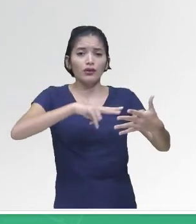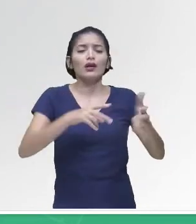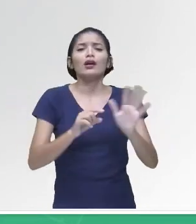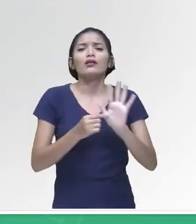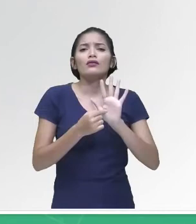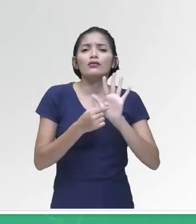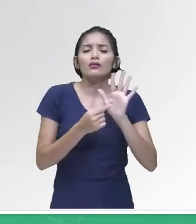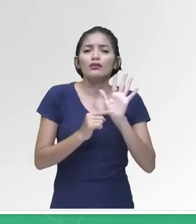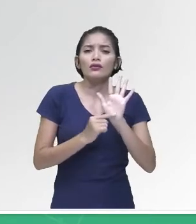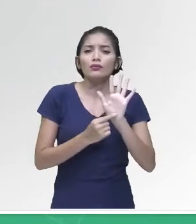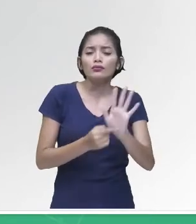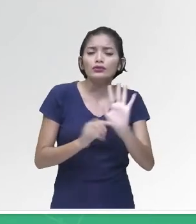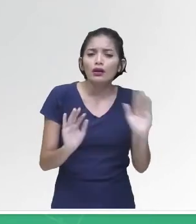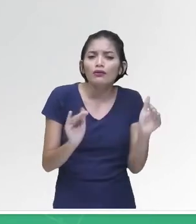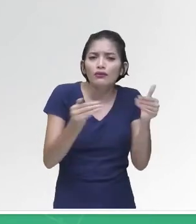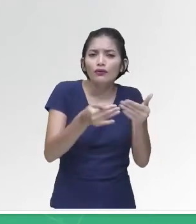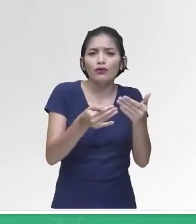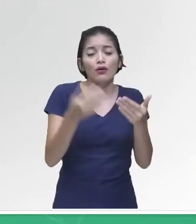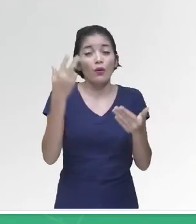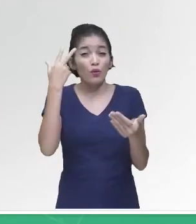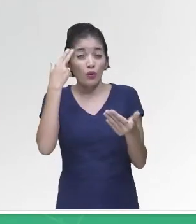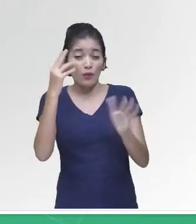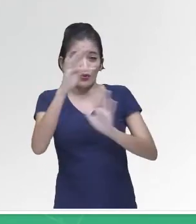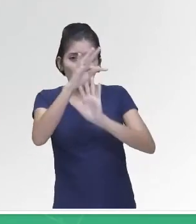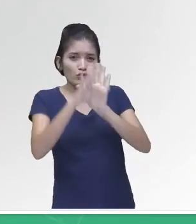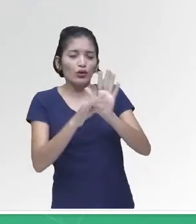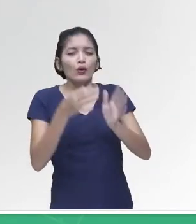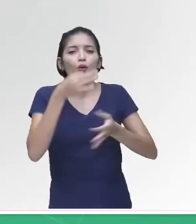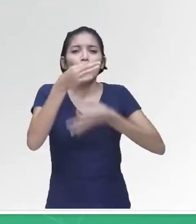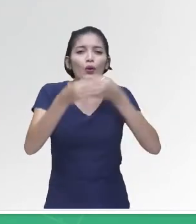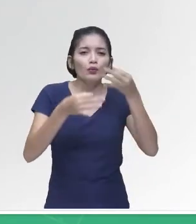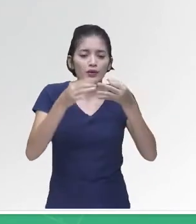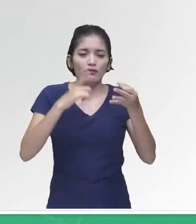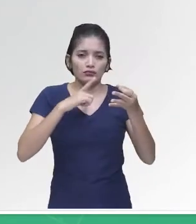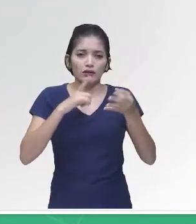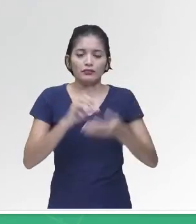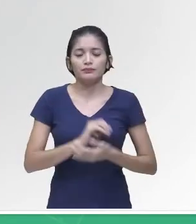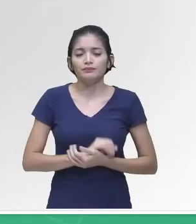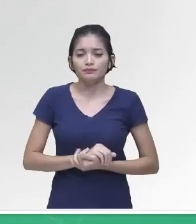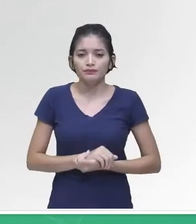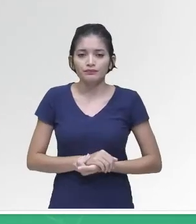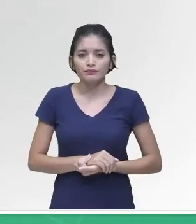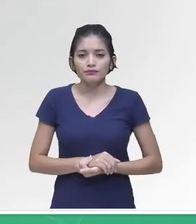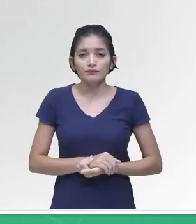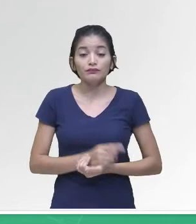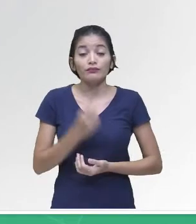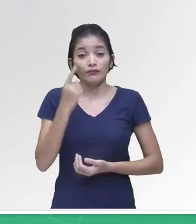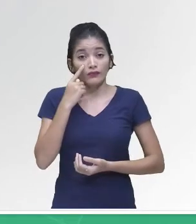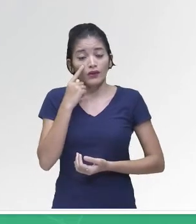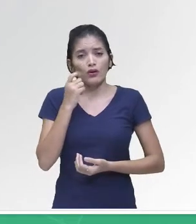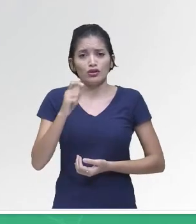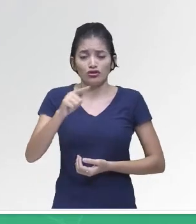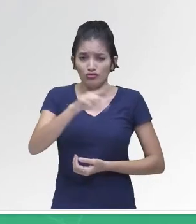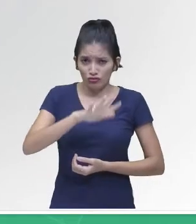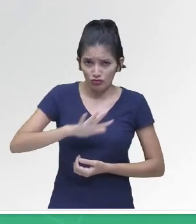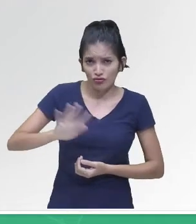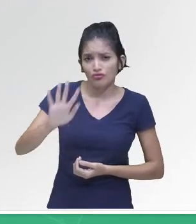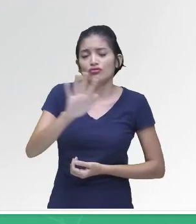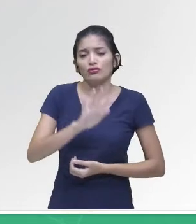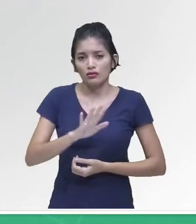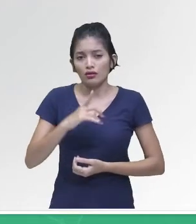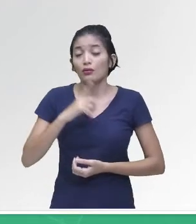enfatizando a maneira como normalmente os textos de opinião vão se estruturar, ok? Então, em geral, a gente vai ter